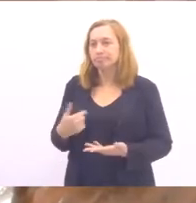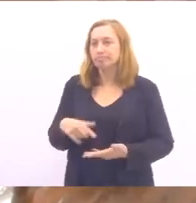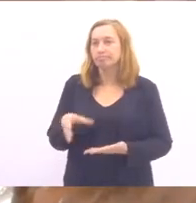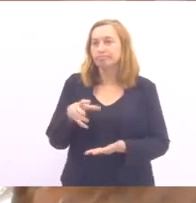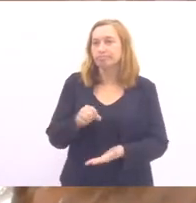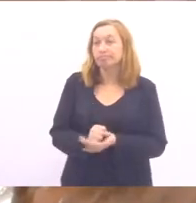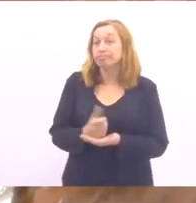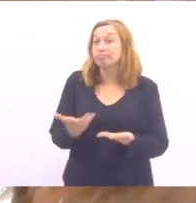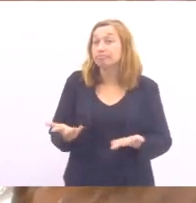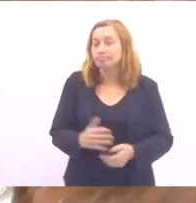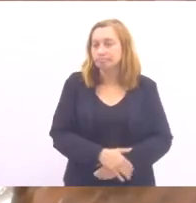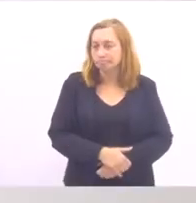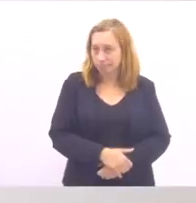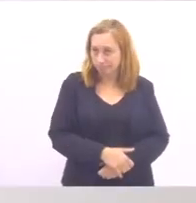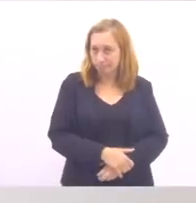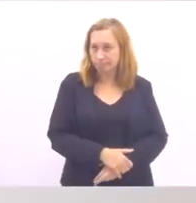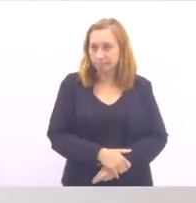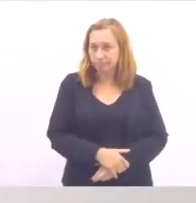É,